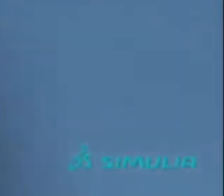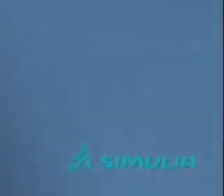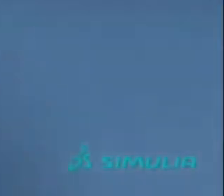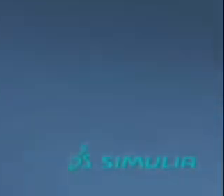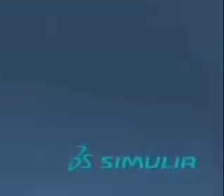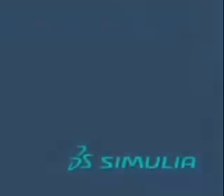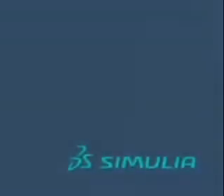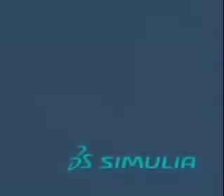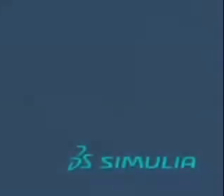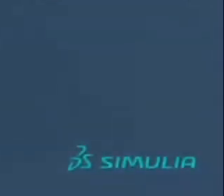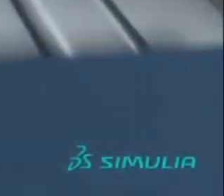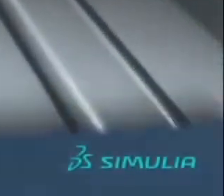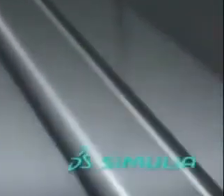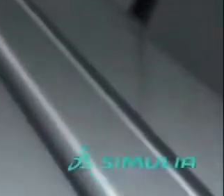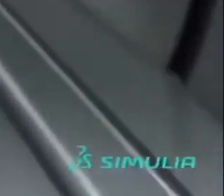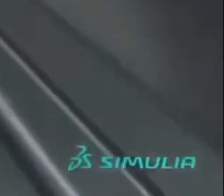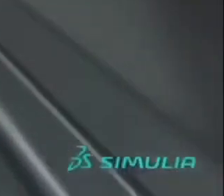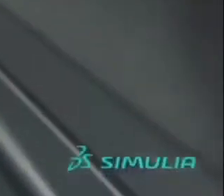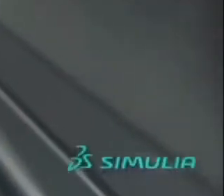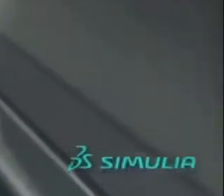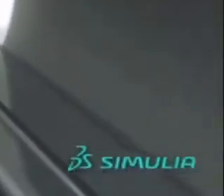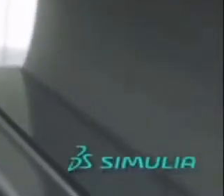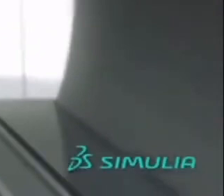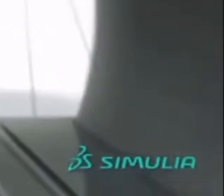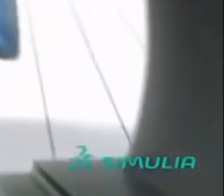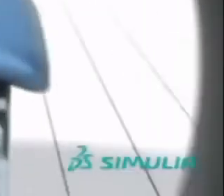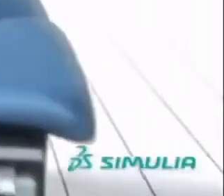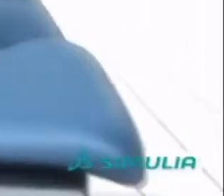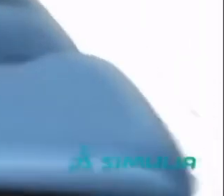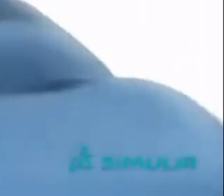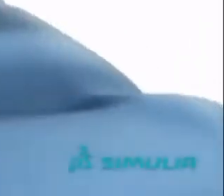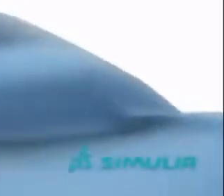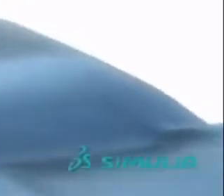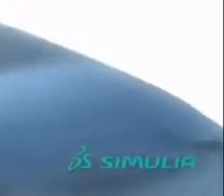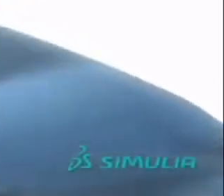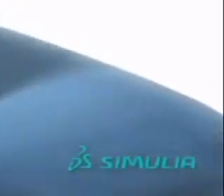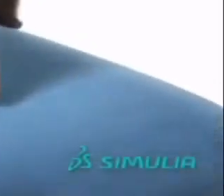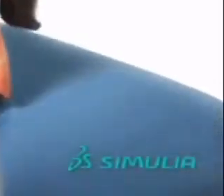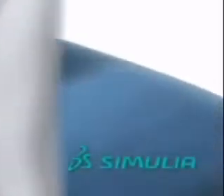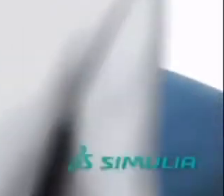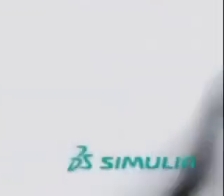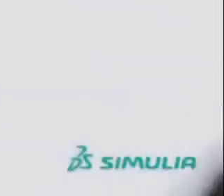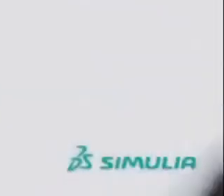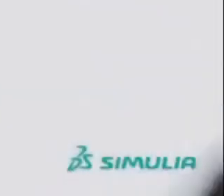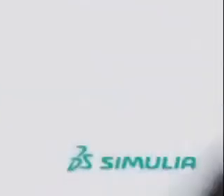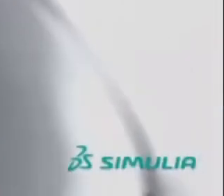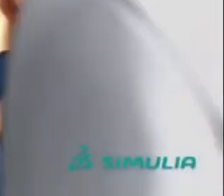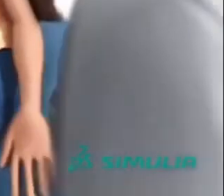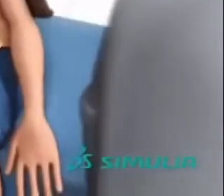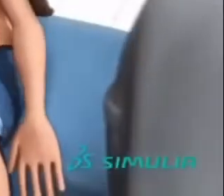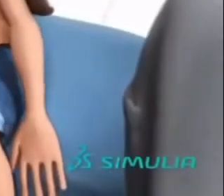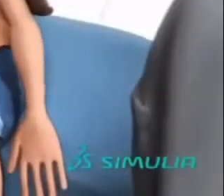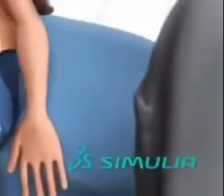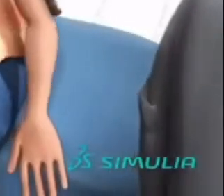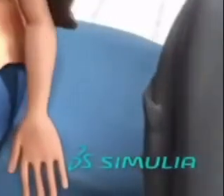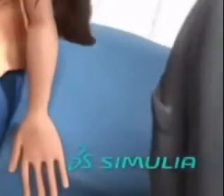uma malha, aquelas soluções numéricas, que junto com